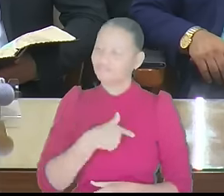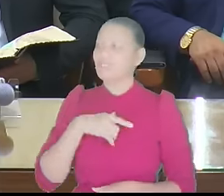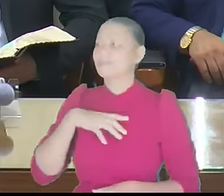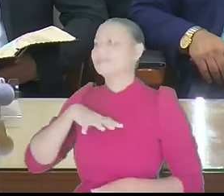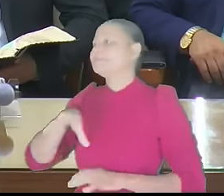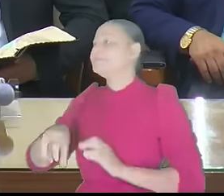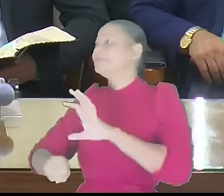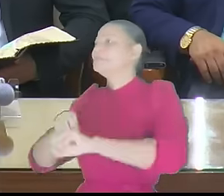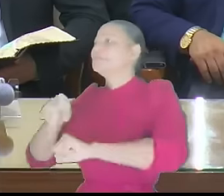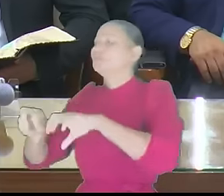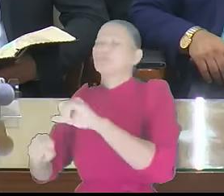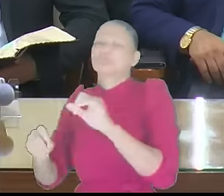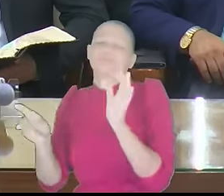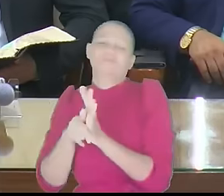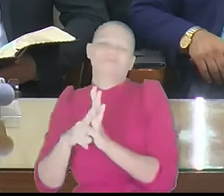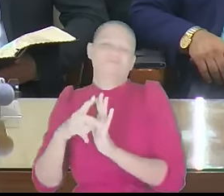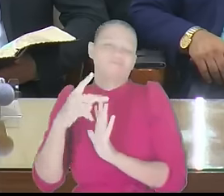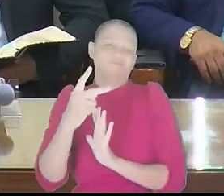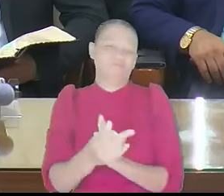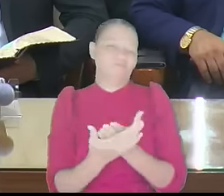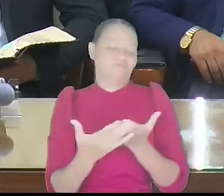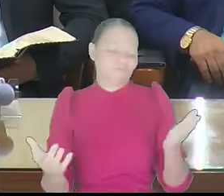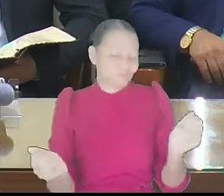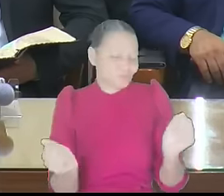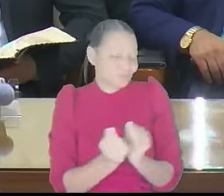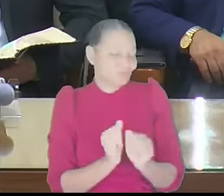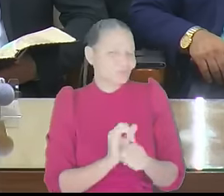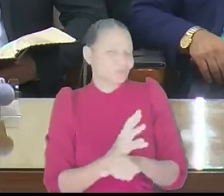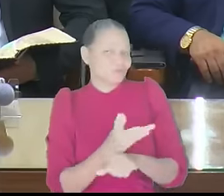buscaremos contigo, com a igreja.